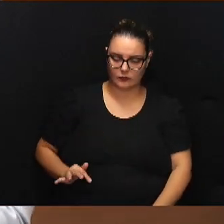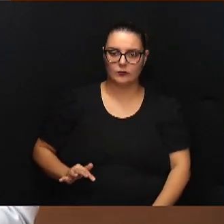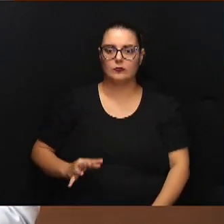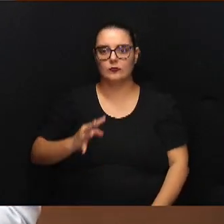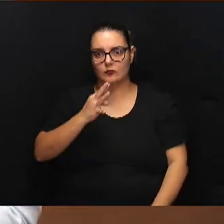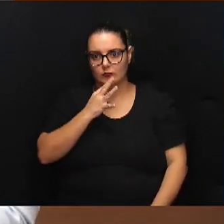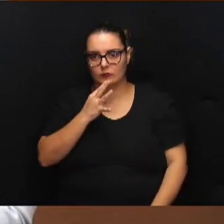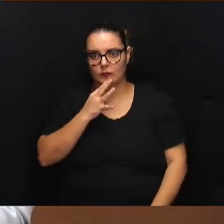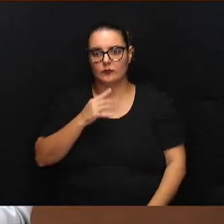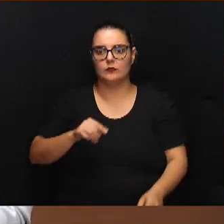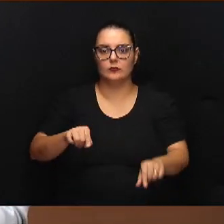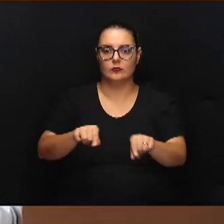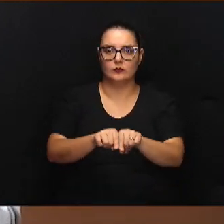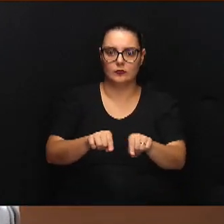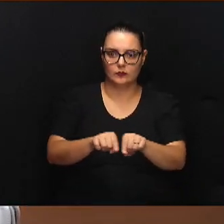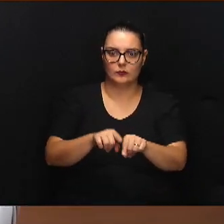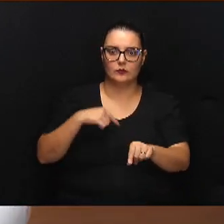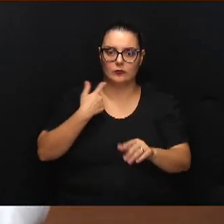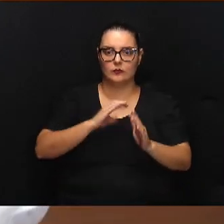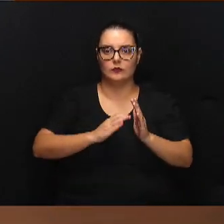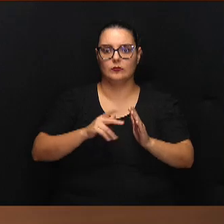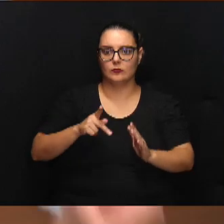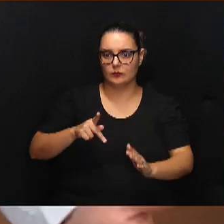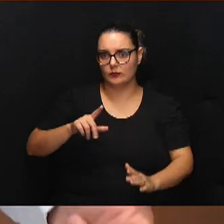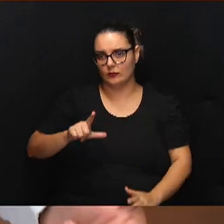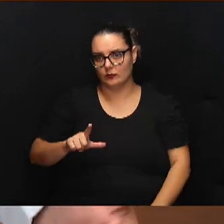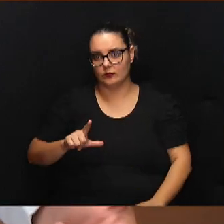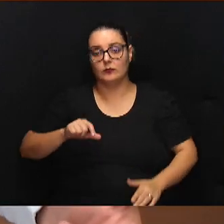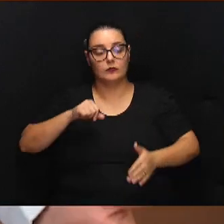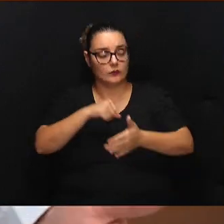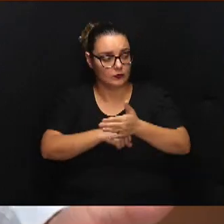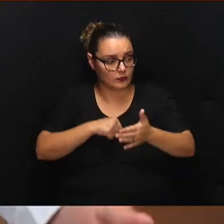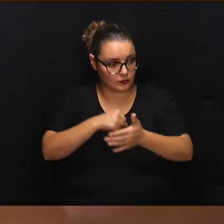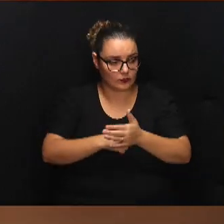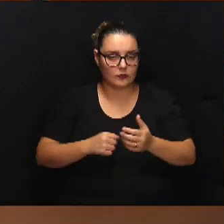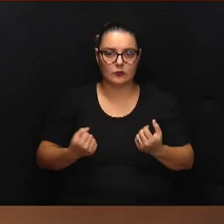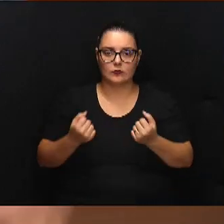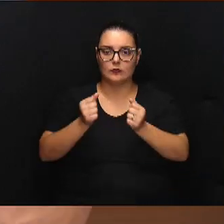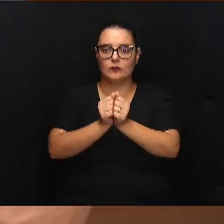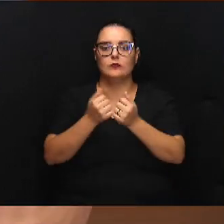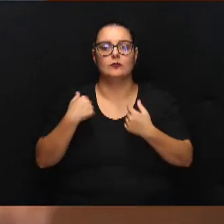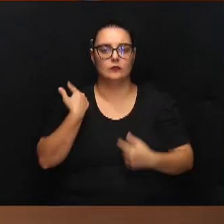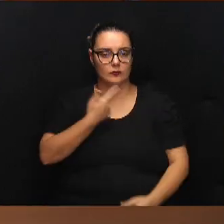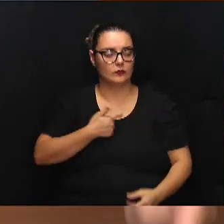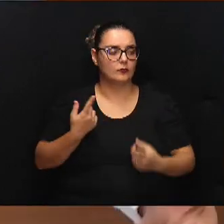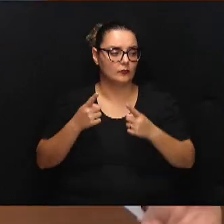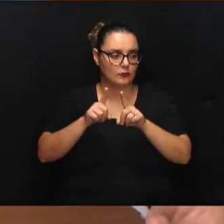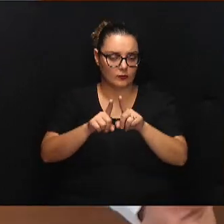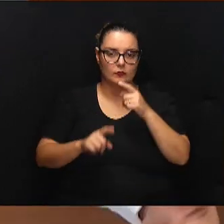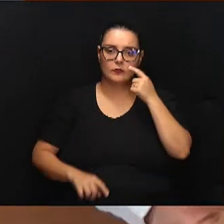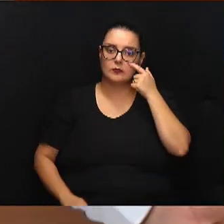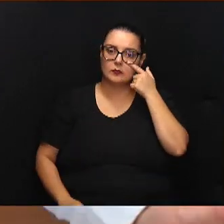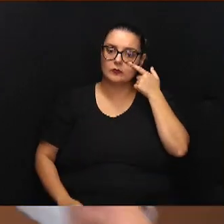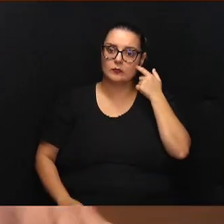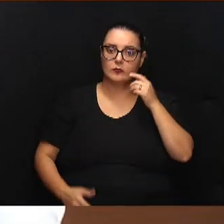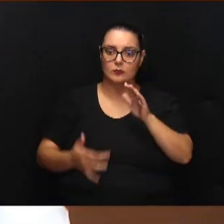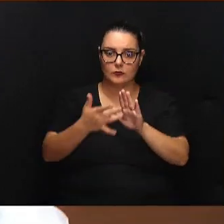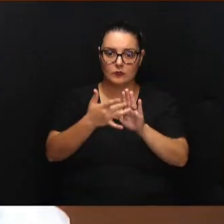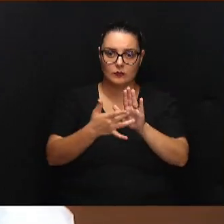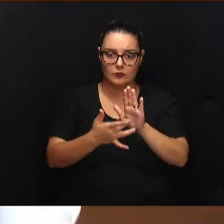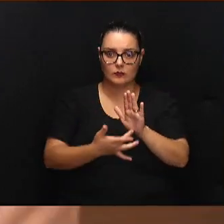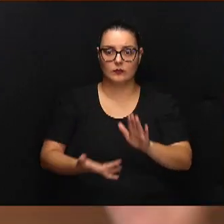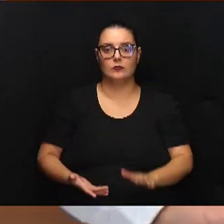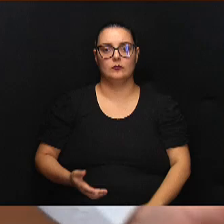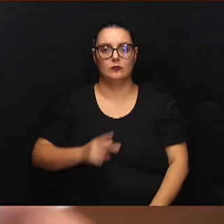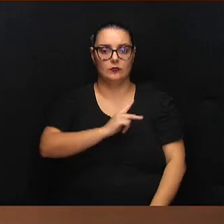conhecemos, também inclusive do nosso partido, do PL, para que lutem ao nosso lado, para que paute logo, que o presidente